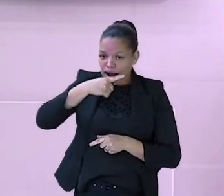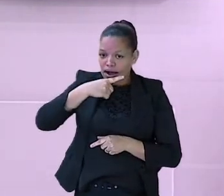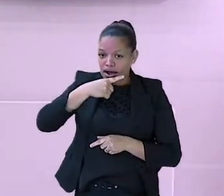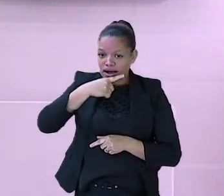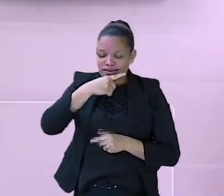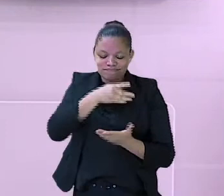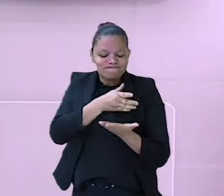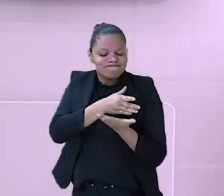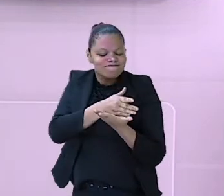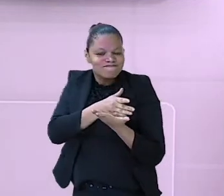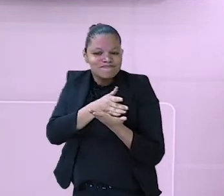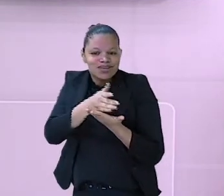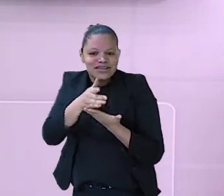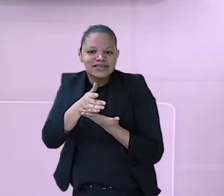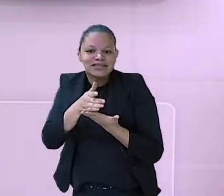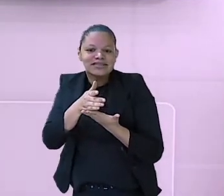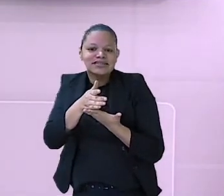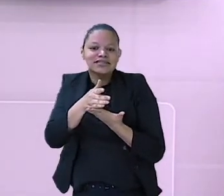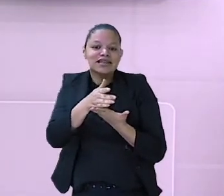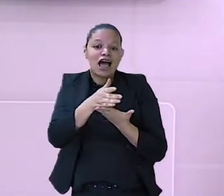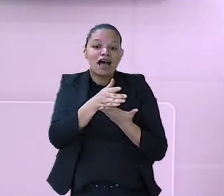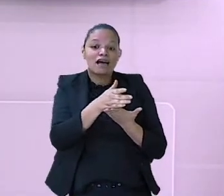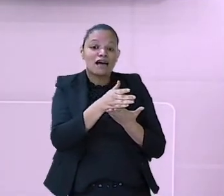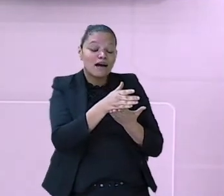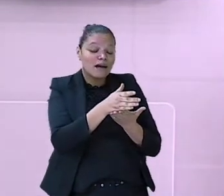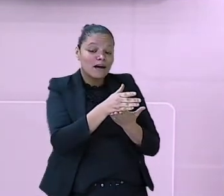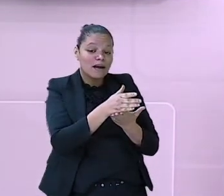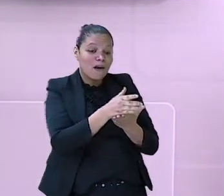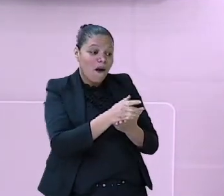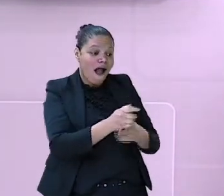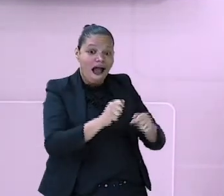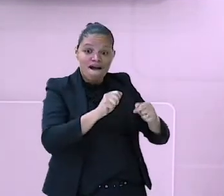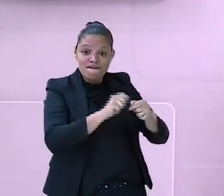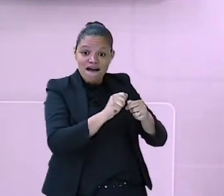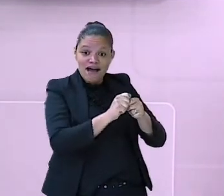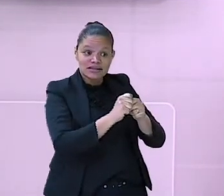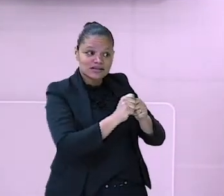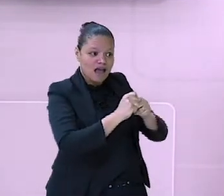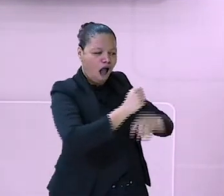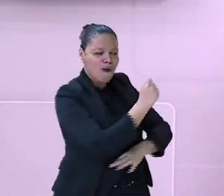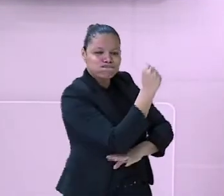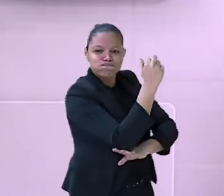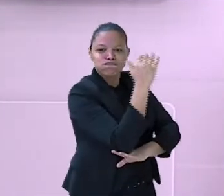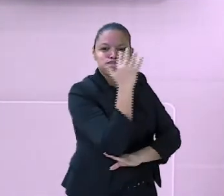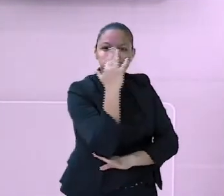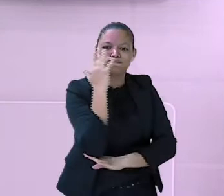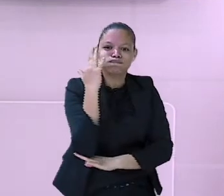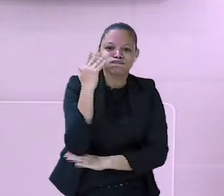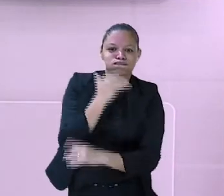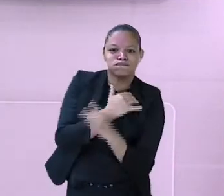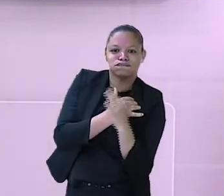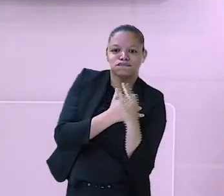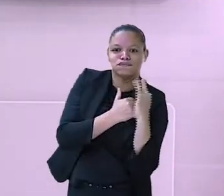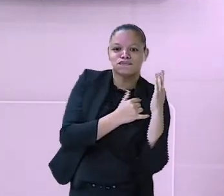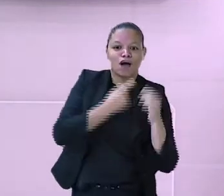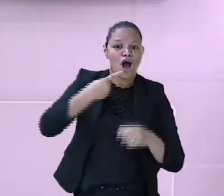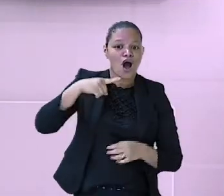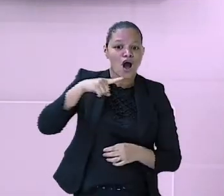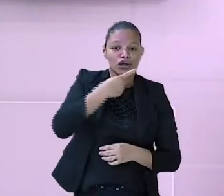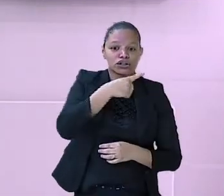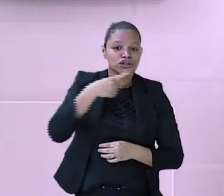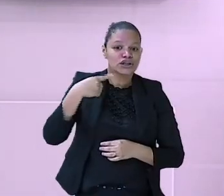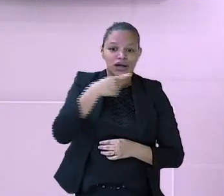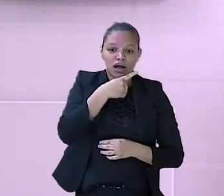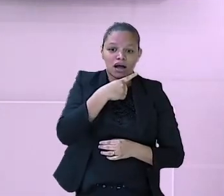lavouras de café, de cana-de-açúcar. Por quê? Porque aqui eles tinham a ajuda de quem? Dos escravos. O movimento aqui